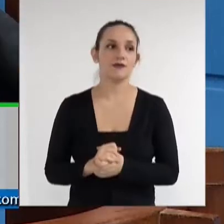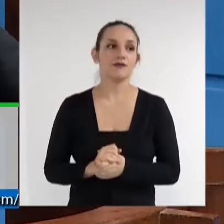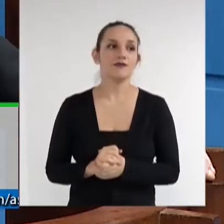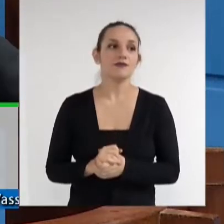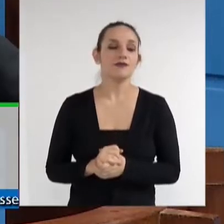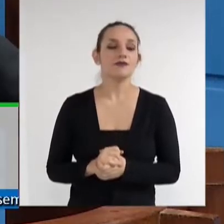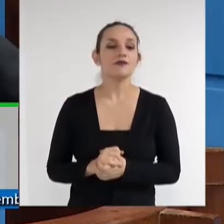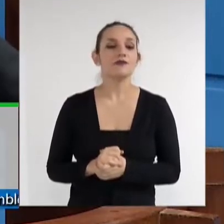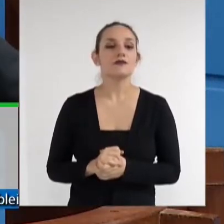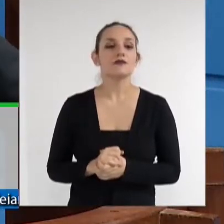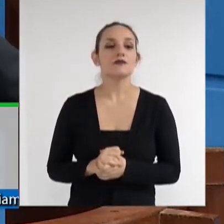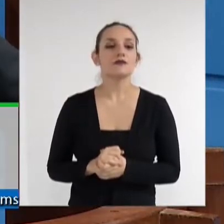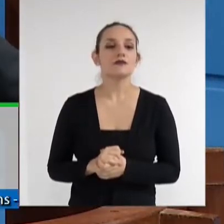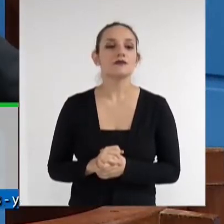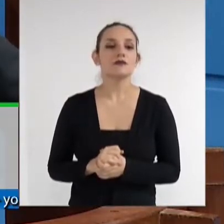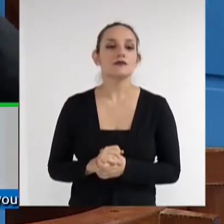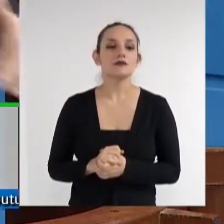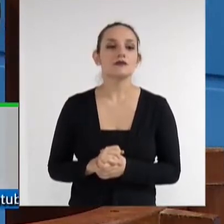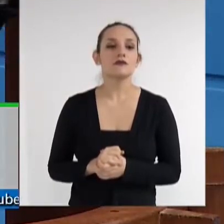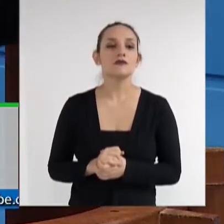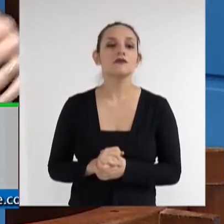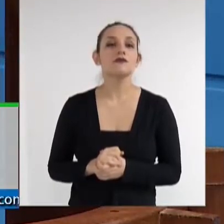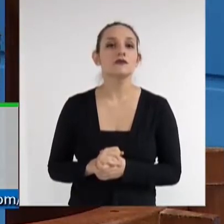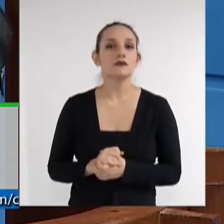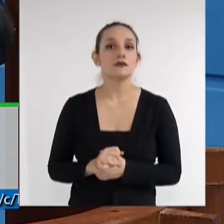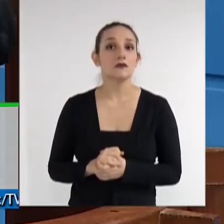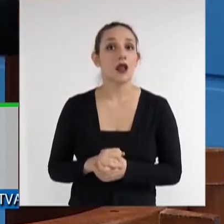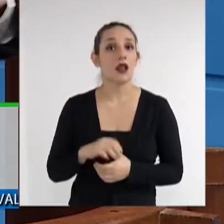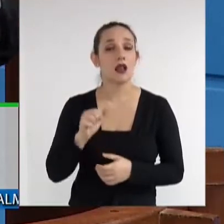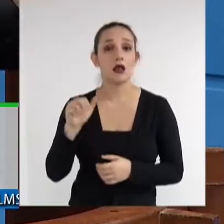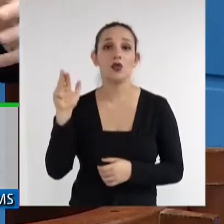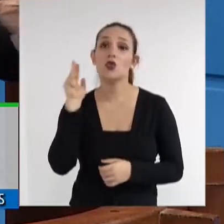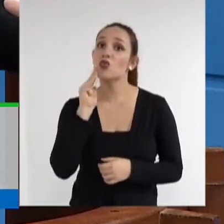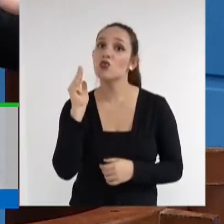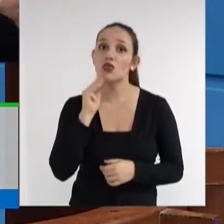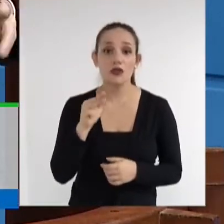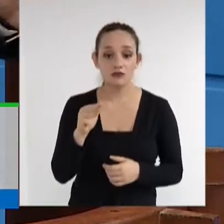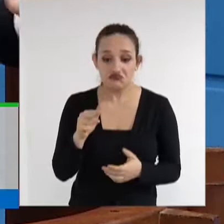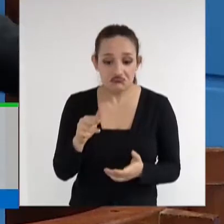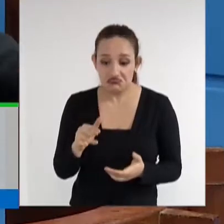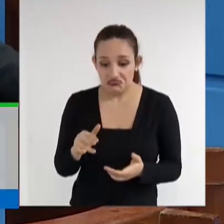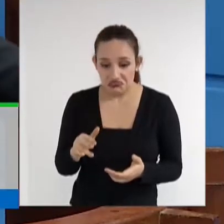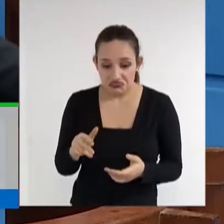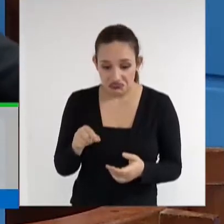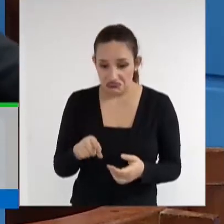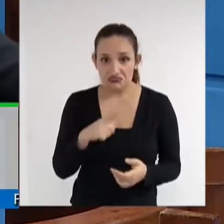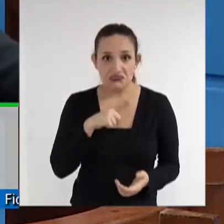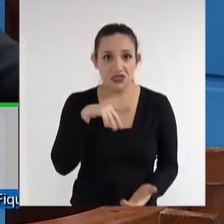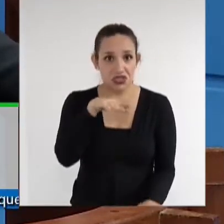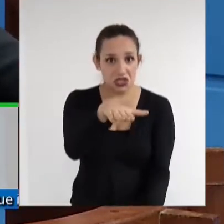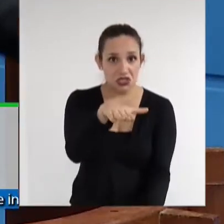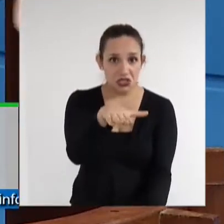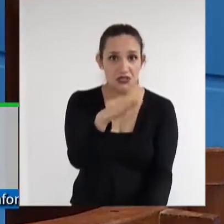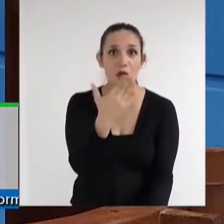governo Lula, chegou uma situação de sobrar cesta básica lá na paróquia. Sobrava,